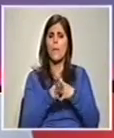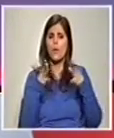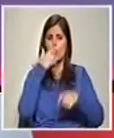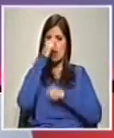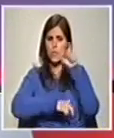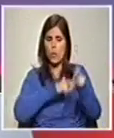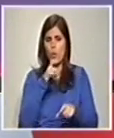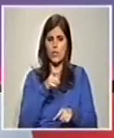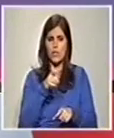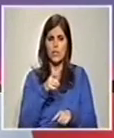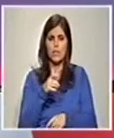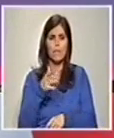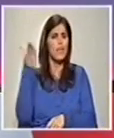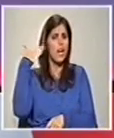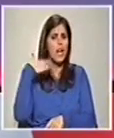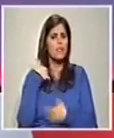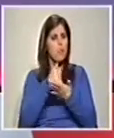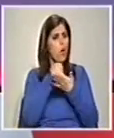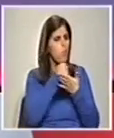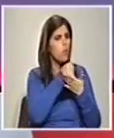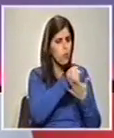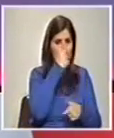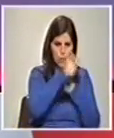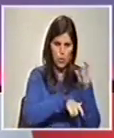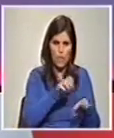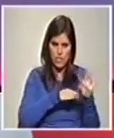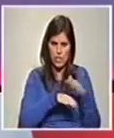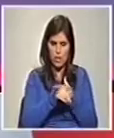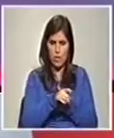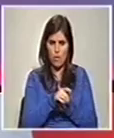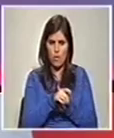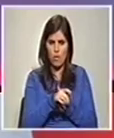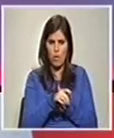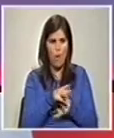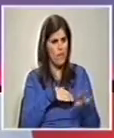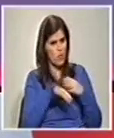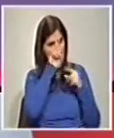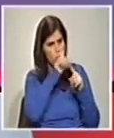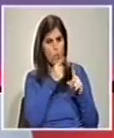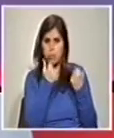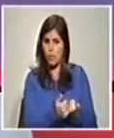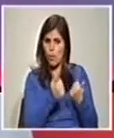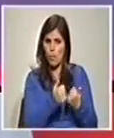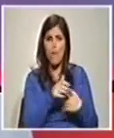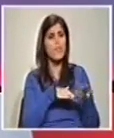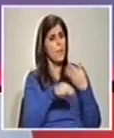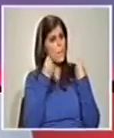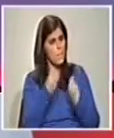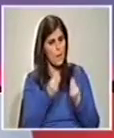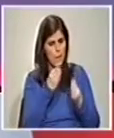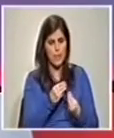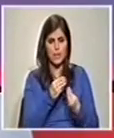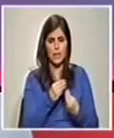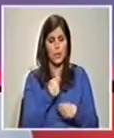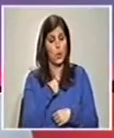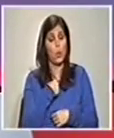fazer a dita caridade, o assistencialismo, estavam a fazê-lo pelo bem e estavam a fazê-lo bem, no sentido de eu